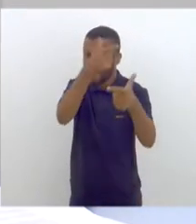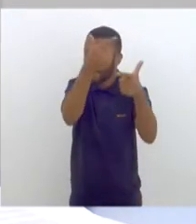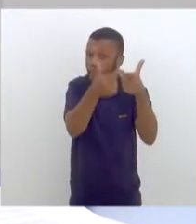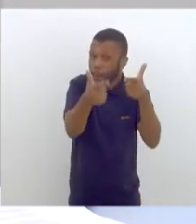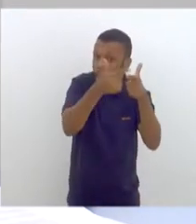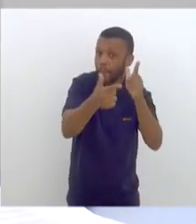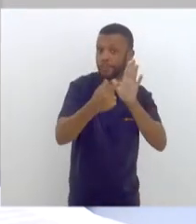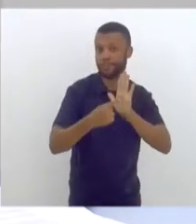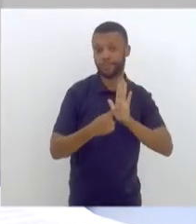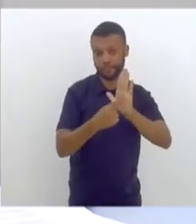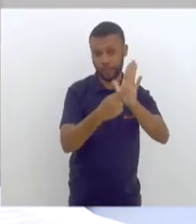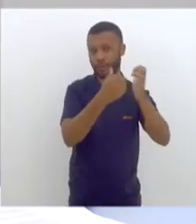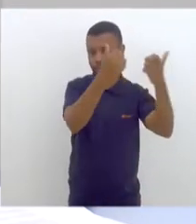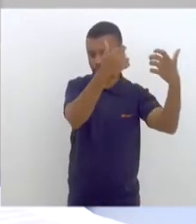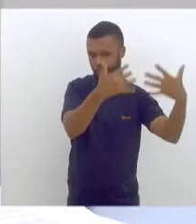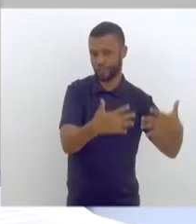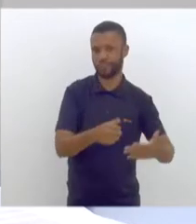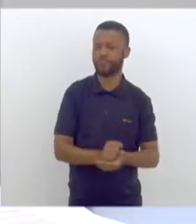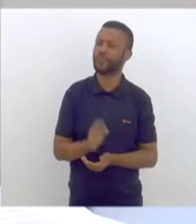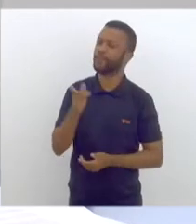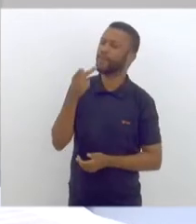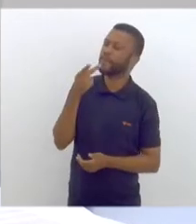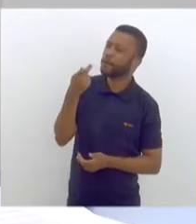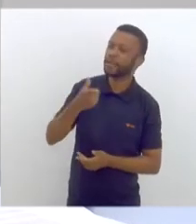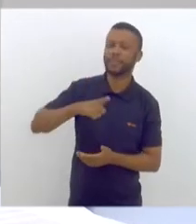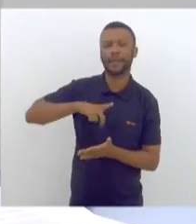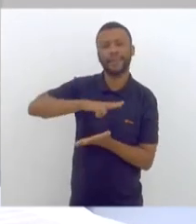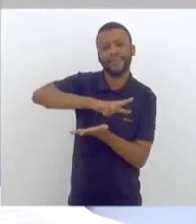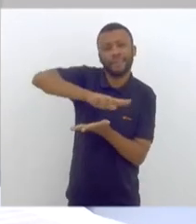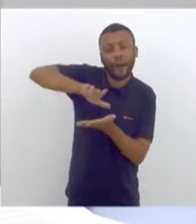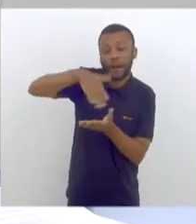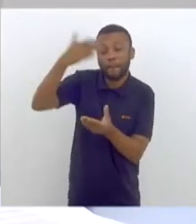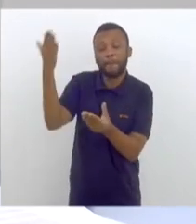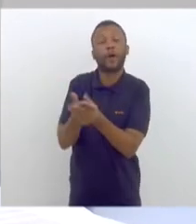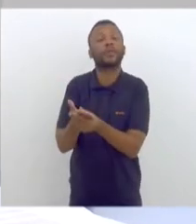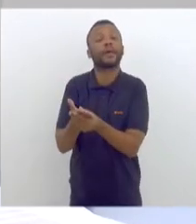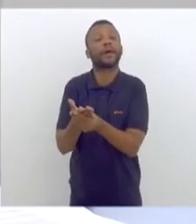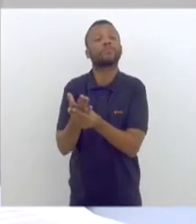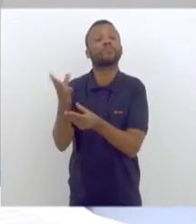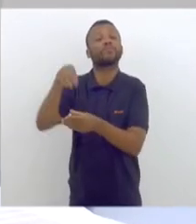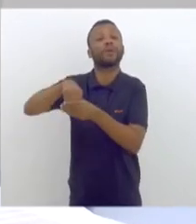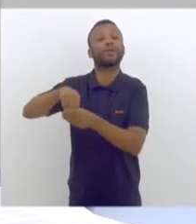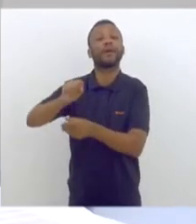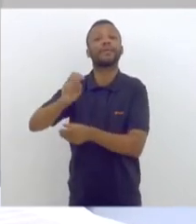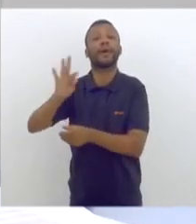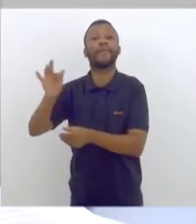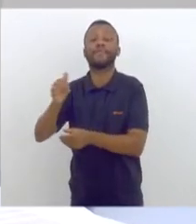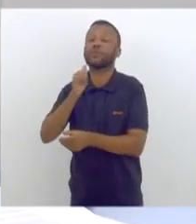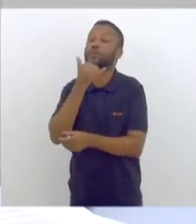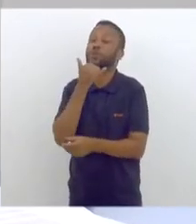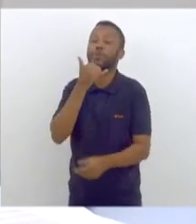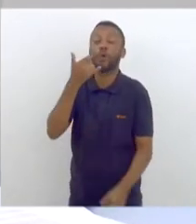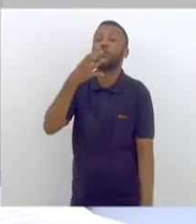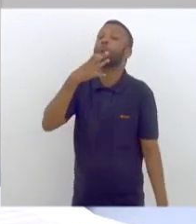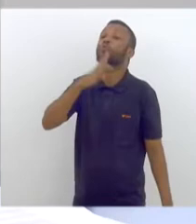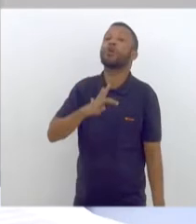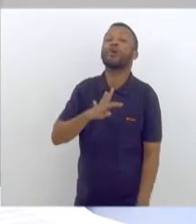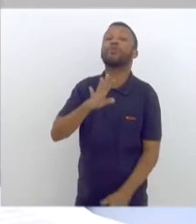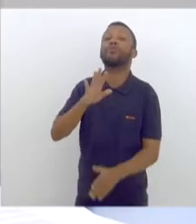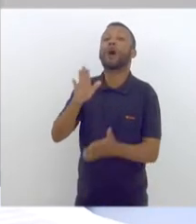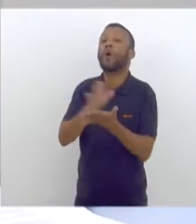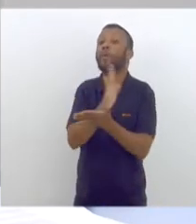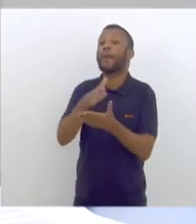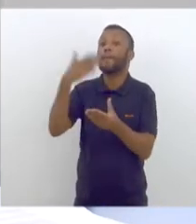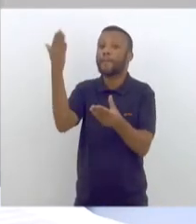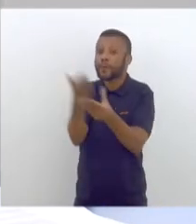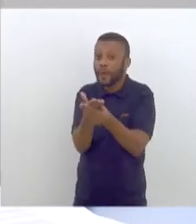O senhor falou que tem uma série de ações no Supremo eu desconheço alguma ação do